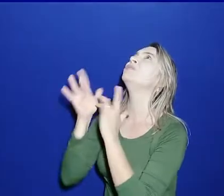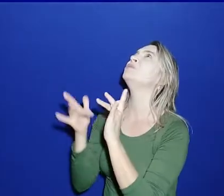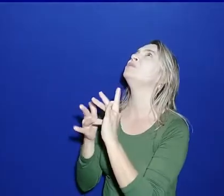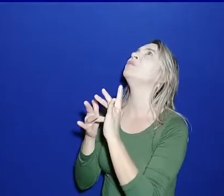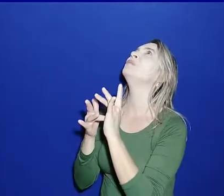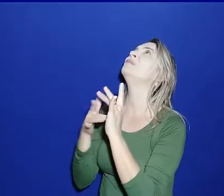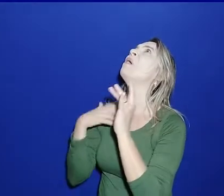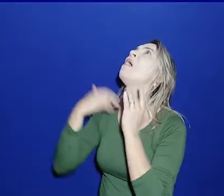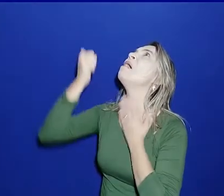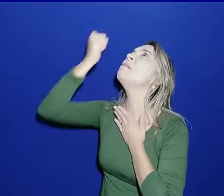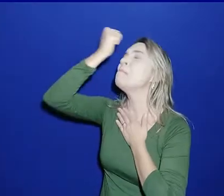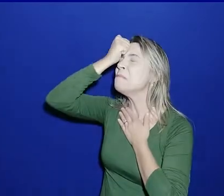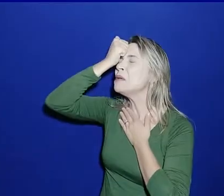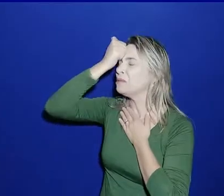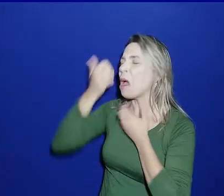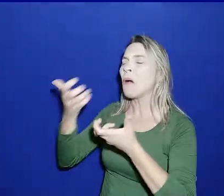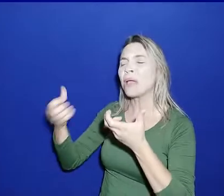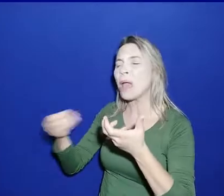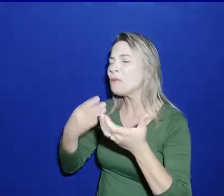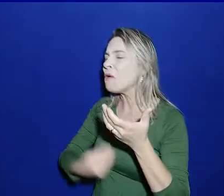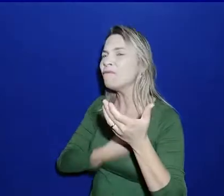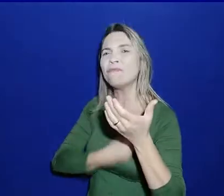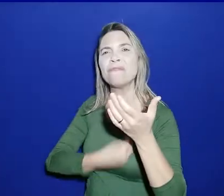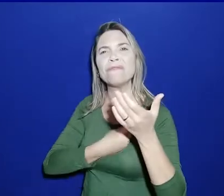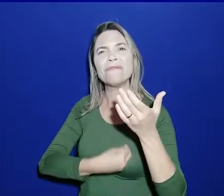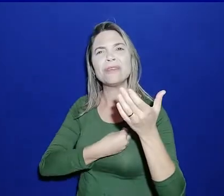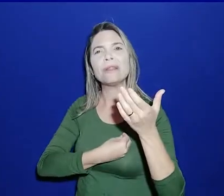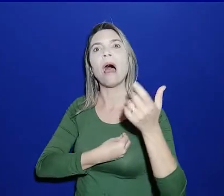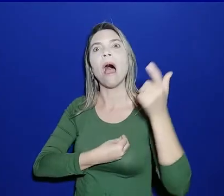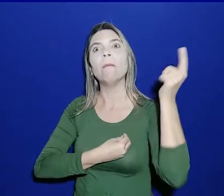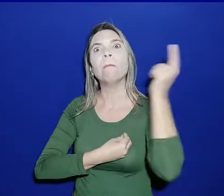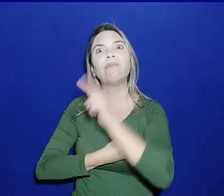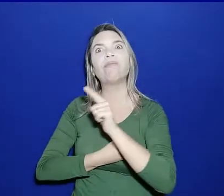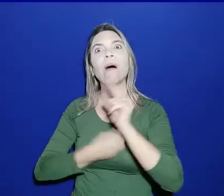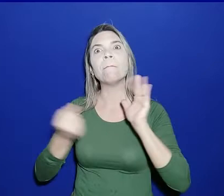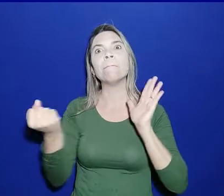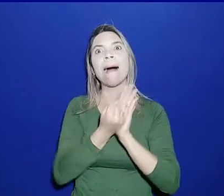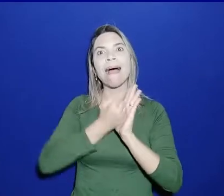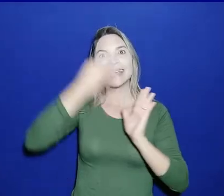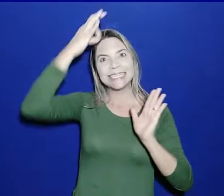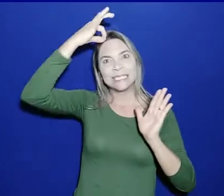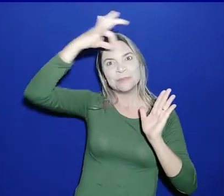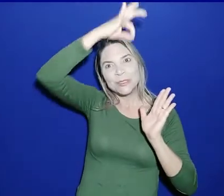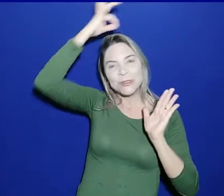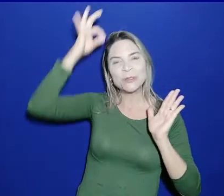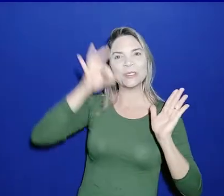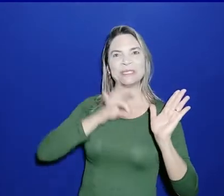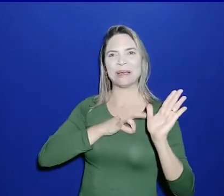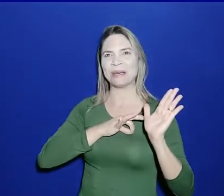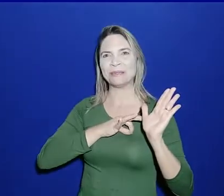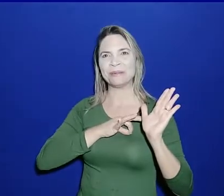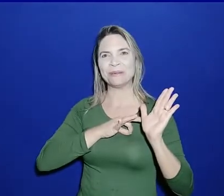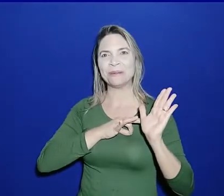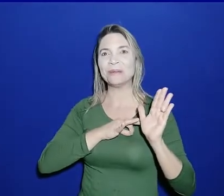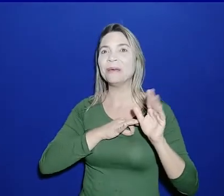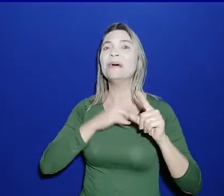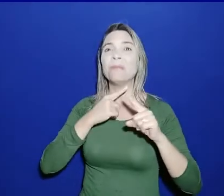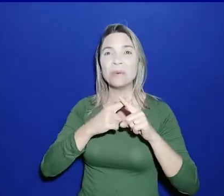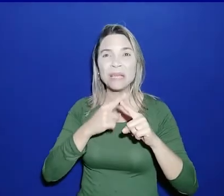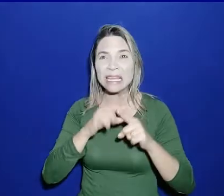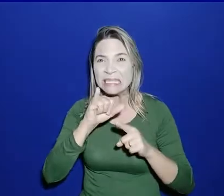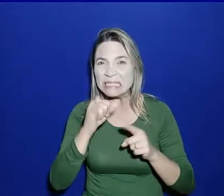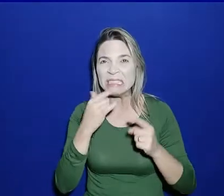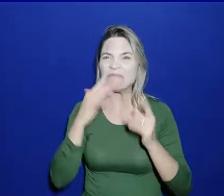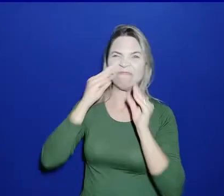A menos que isso aconteça em sua vida, você continuará sendo um escravo do pecado, empurrado pelo diabo para a perdição eterna.